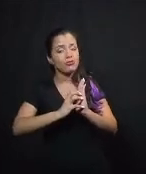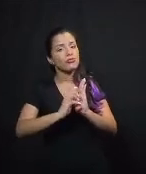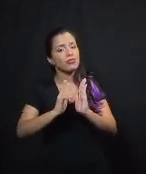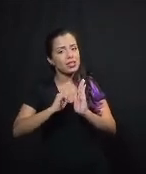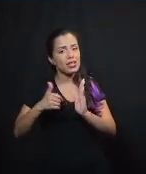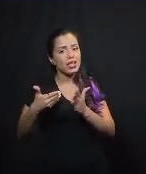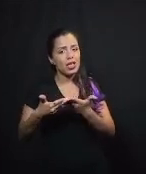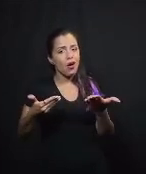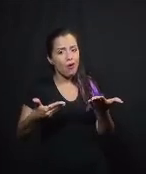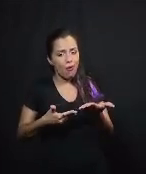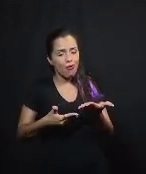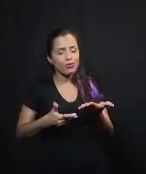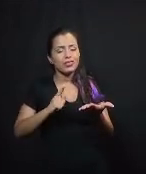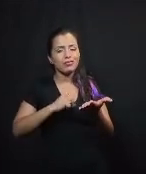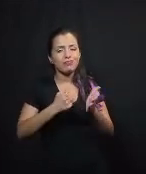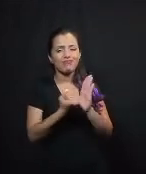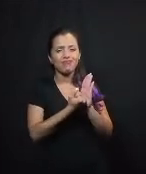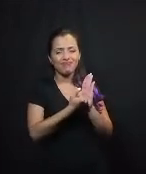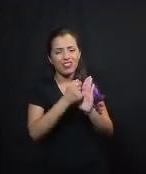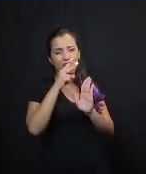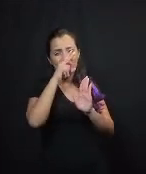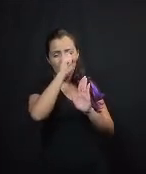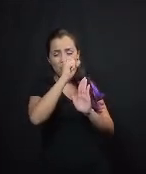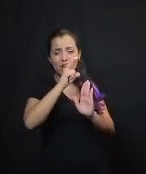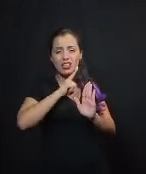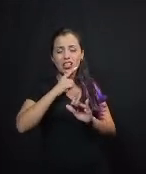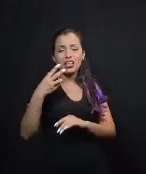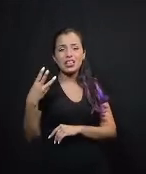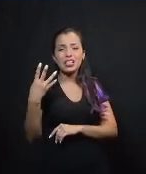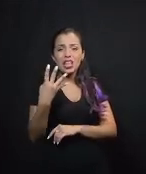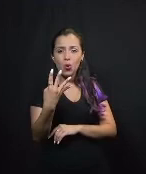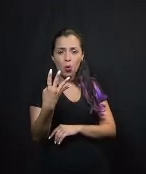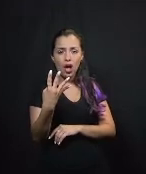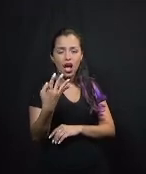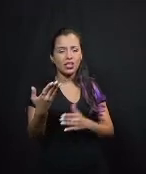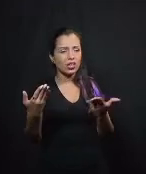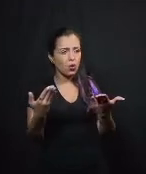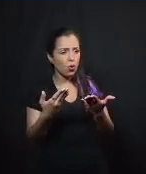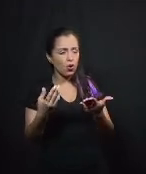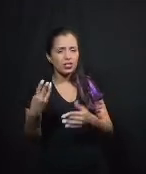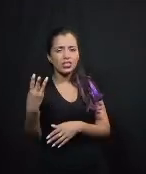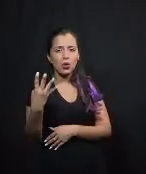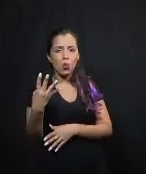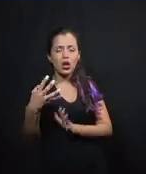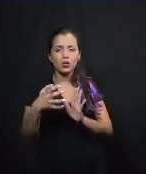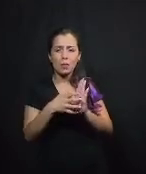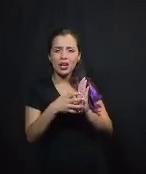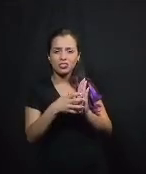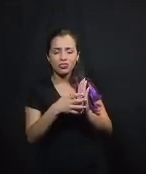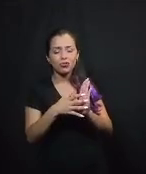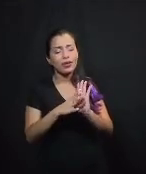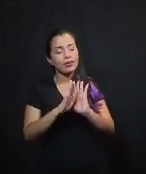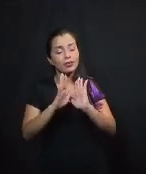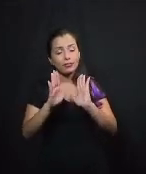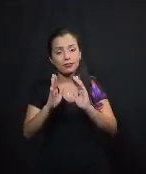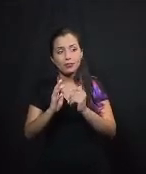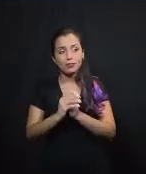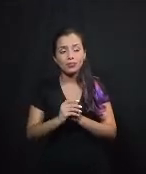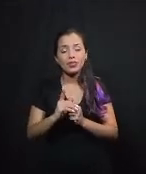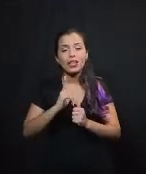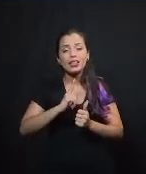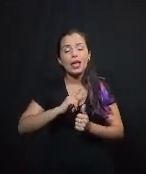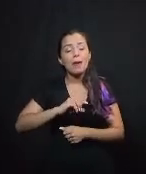nós estamos falando da ideologia, nós temos 34, acho que a última atualização, 34 partidos, enfim. Nós temos milhares